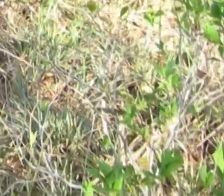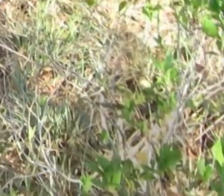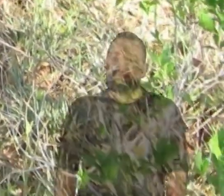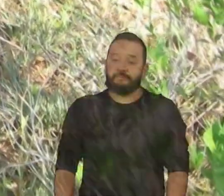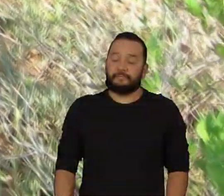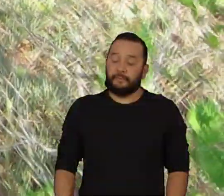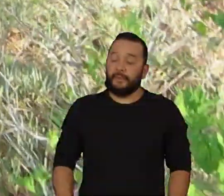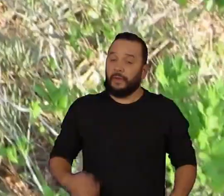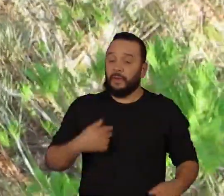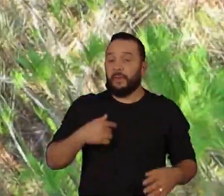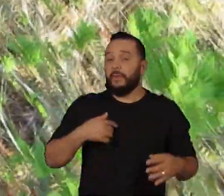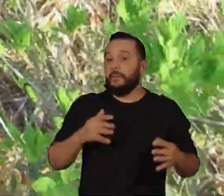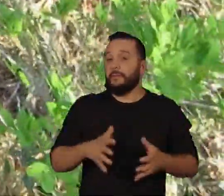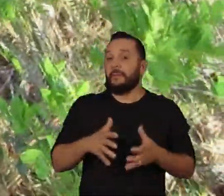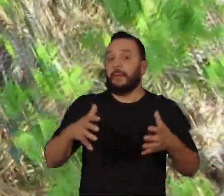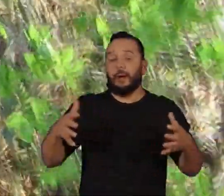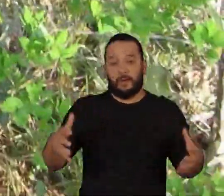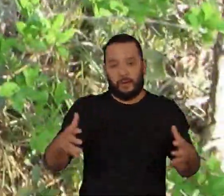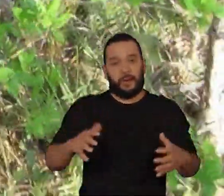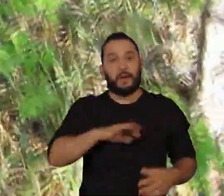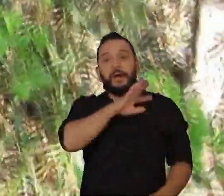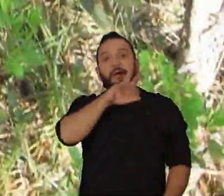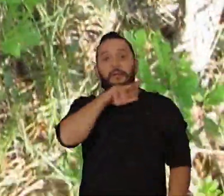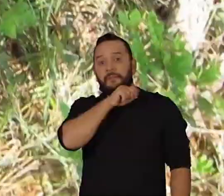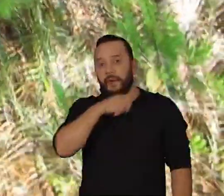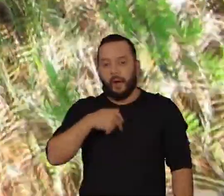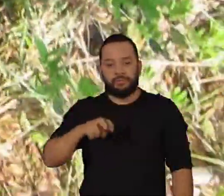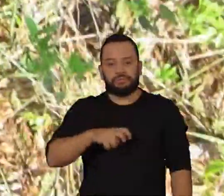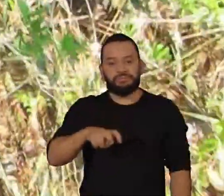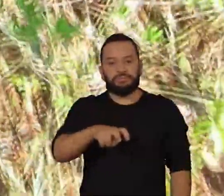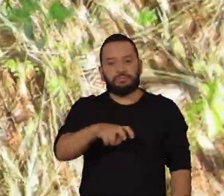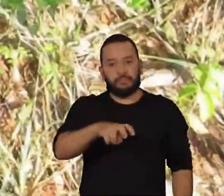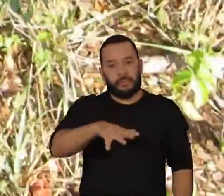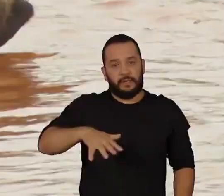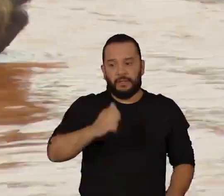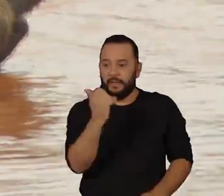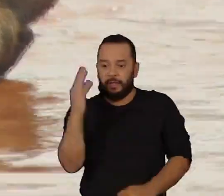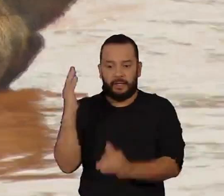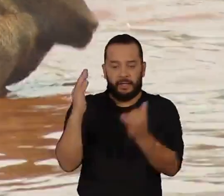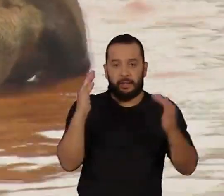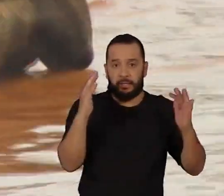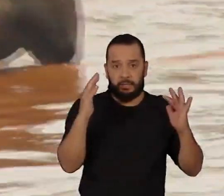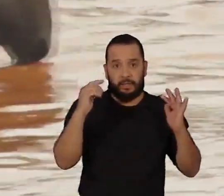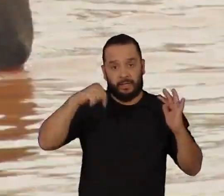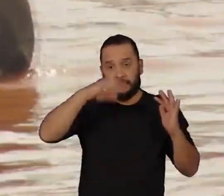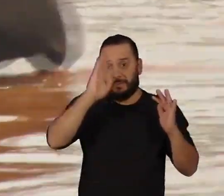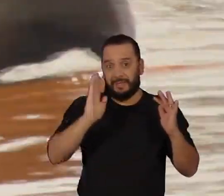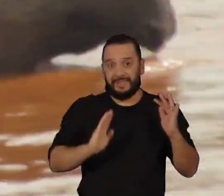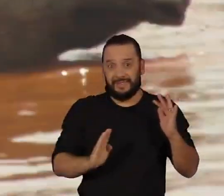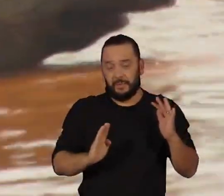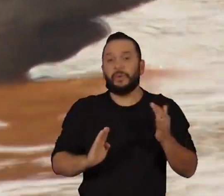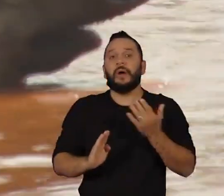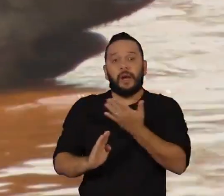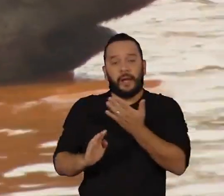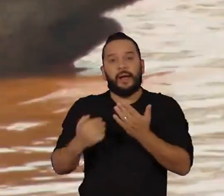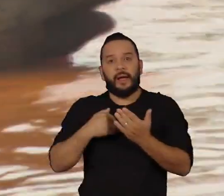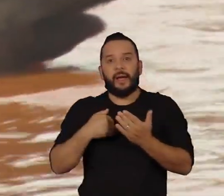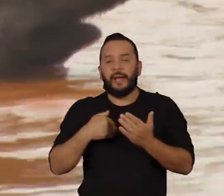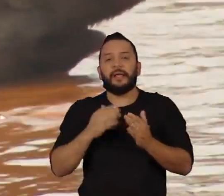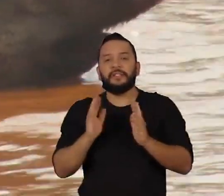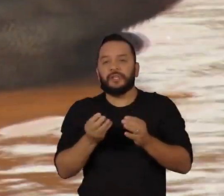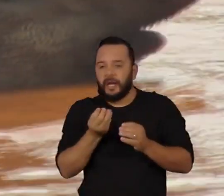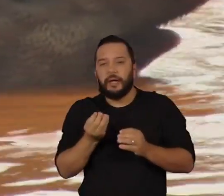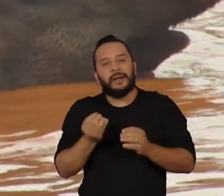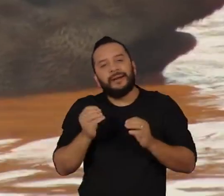o maior animal terrestre do Brasil, a jardineira das florestas. Excelentes nadadoras. Não